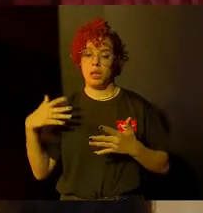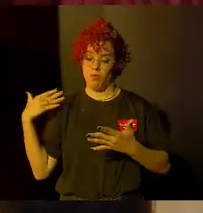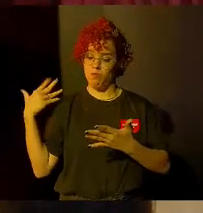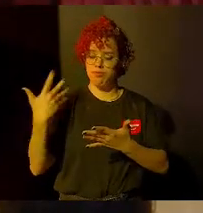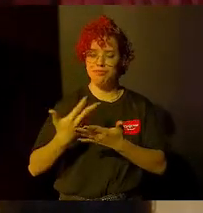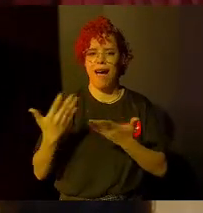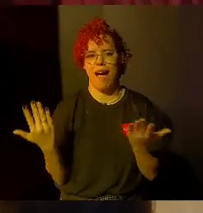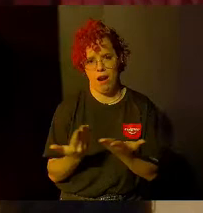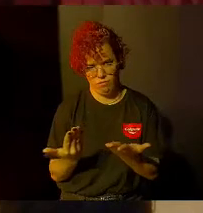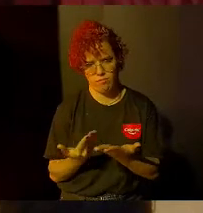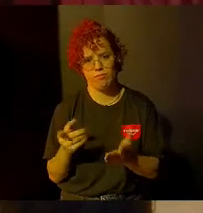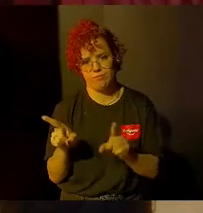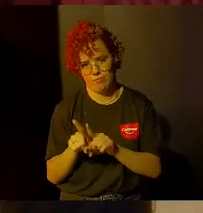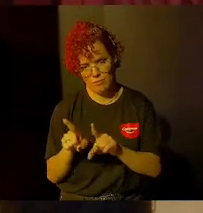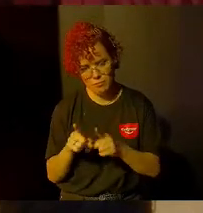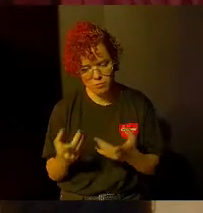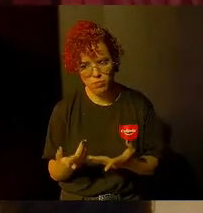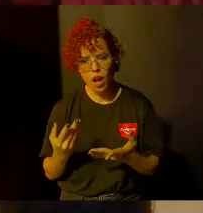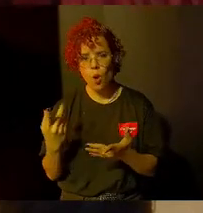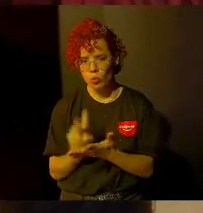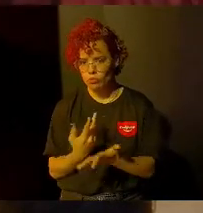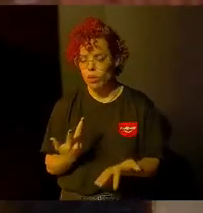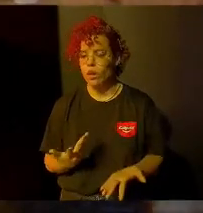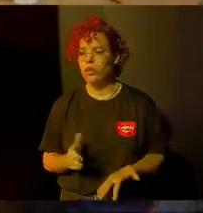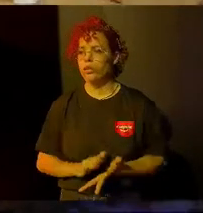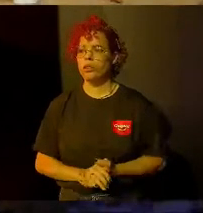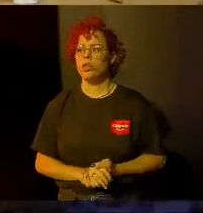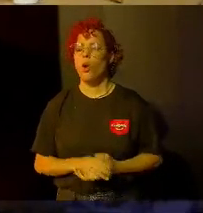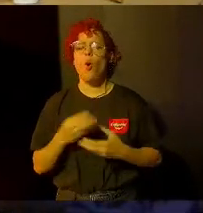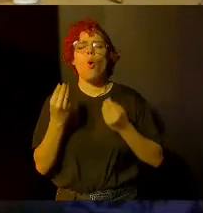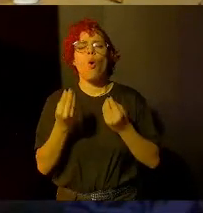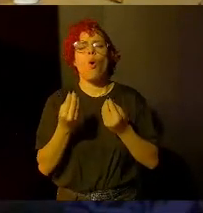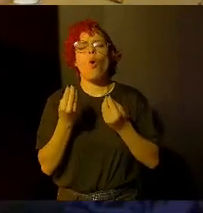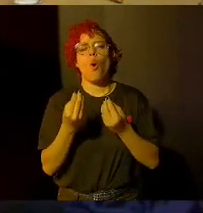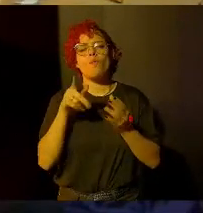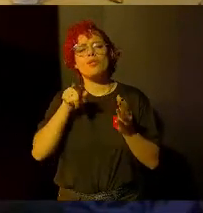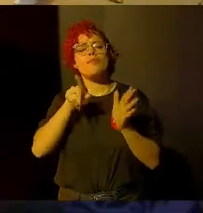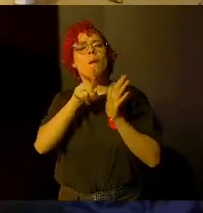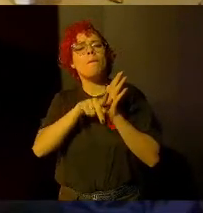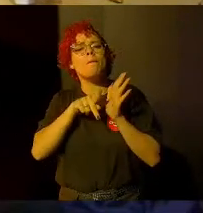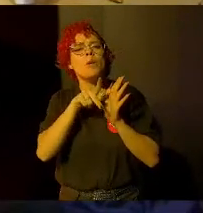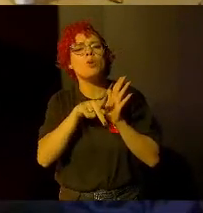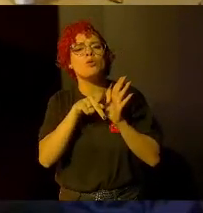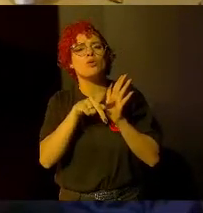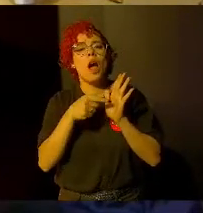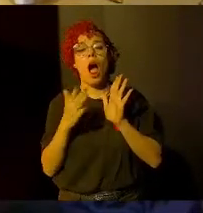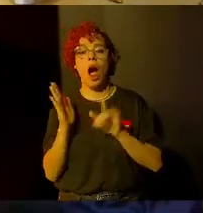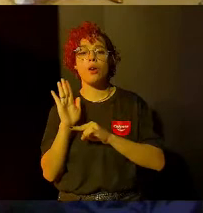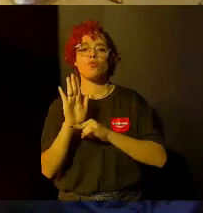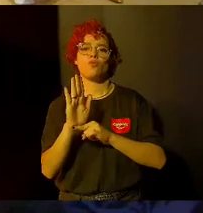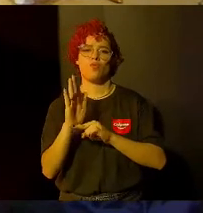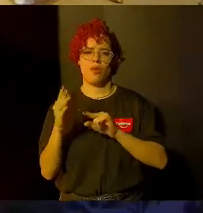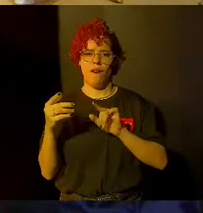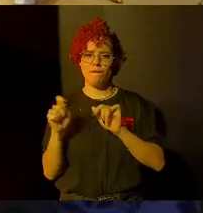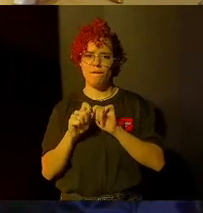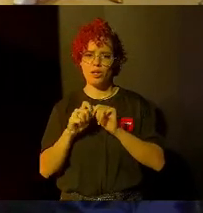atuais queria que você falasse como é que esse projeto estético então te ajuda a elaborar tudo isso